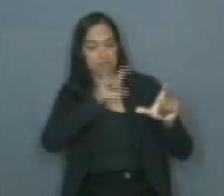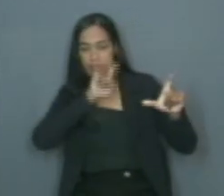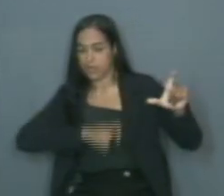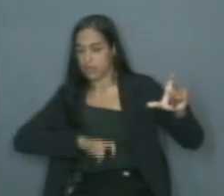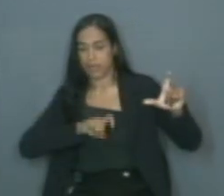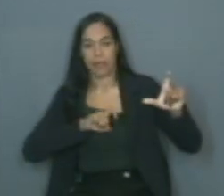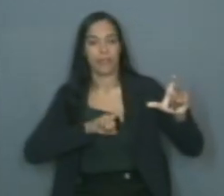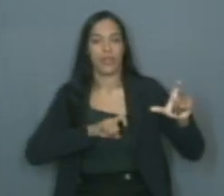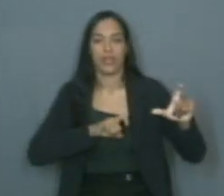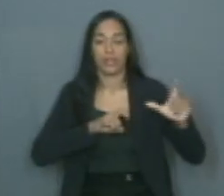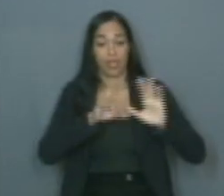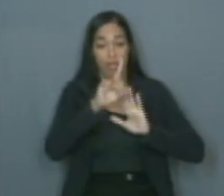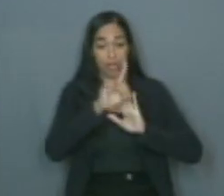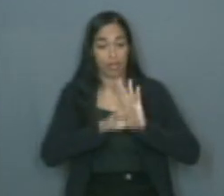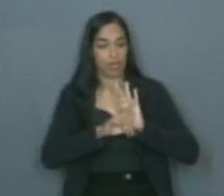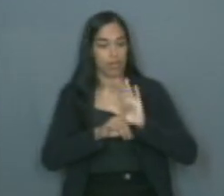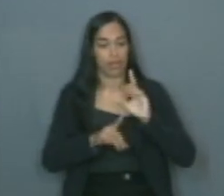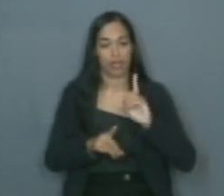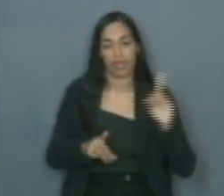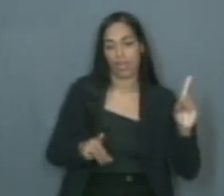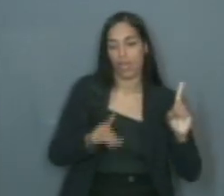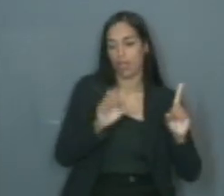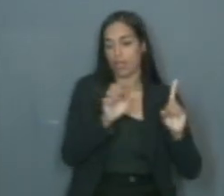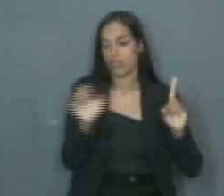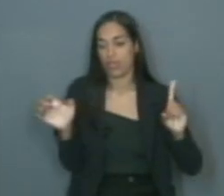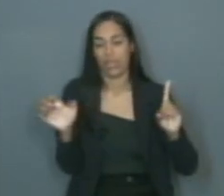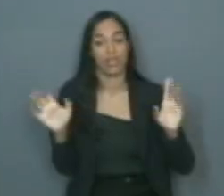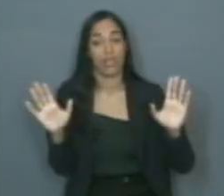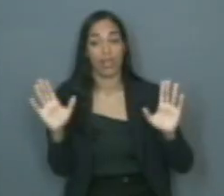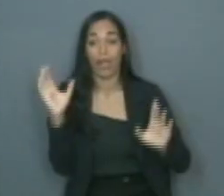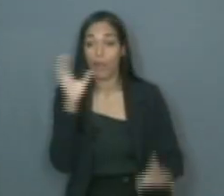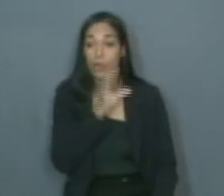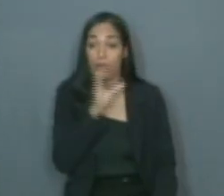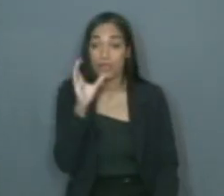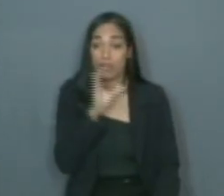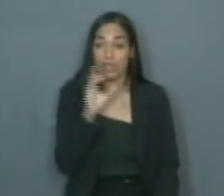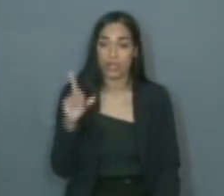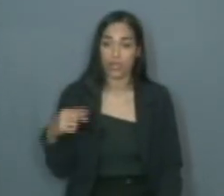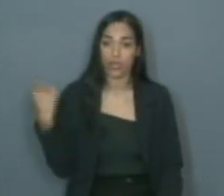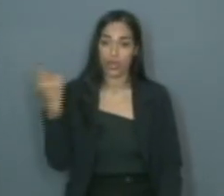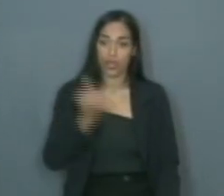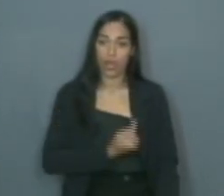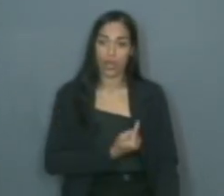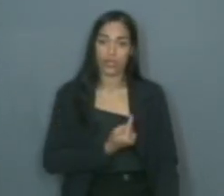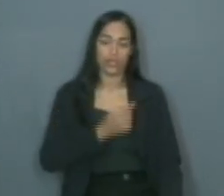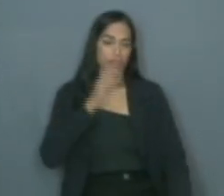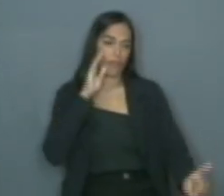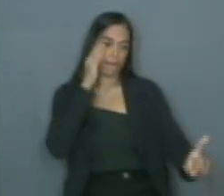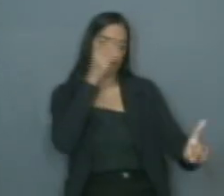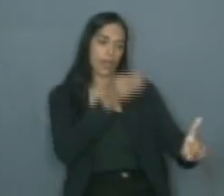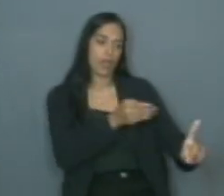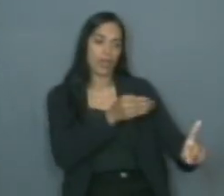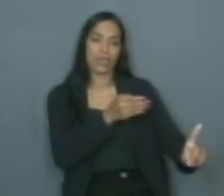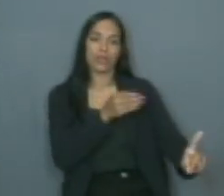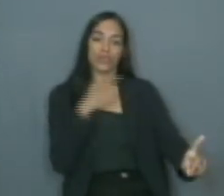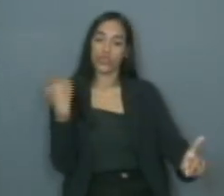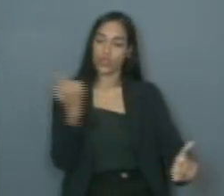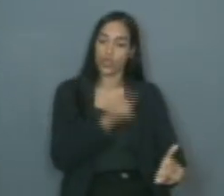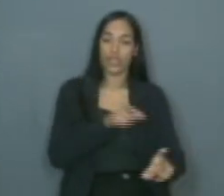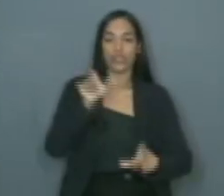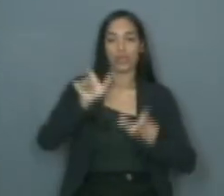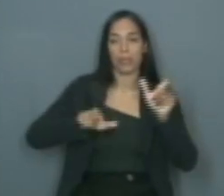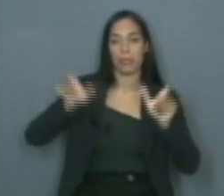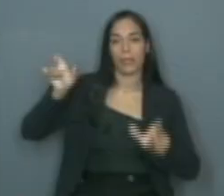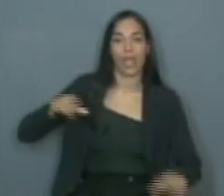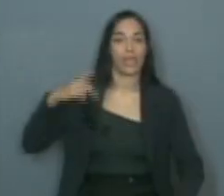de direita ou esquerda, é urgente que nós nos debrucemos enquanto parlamentares,